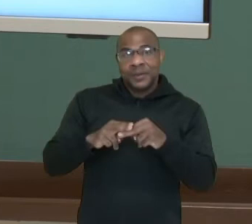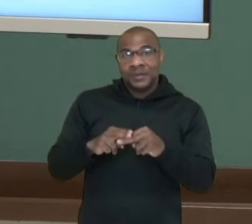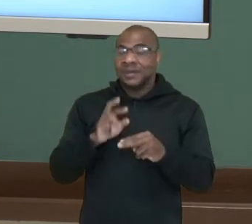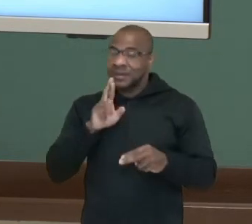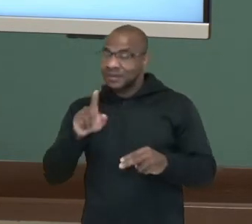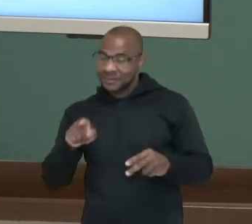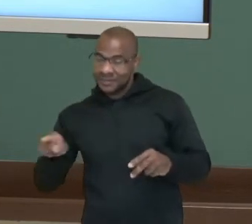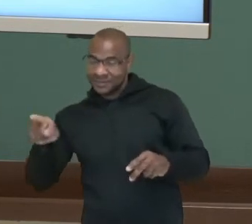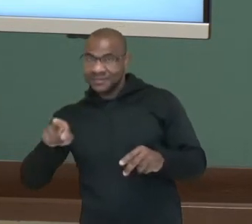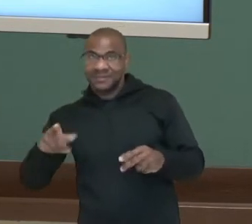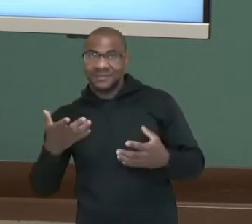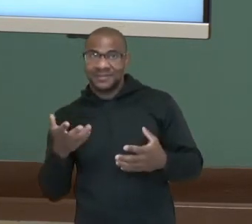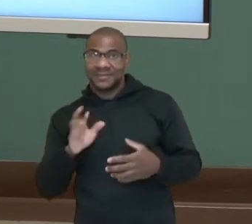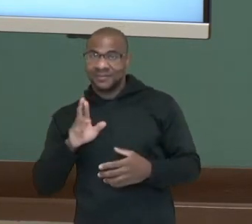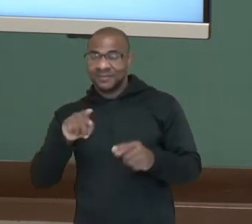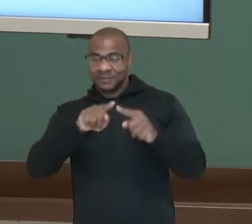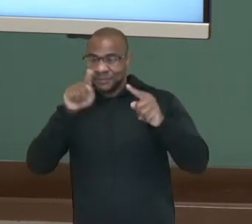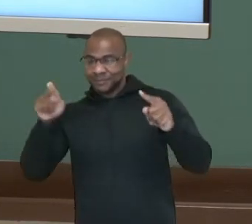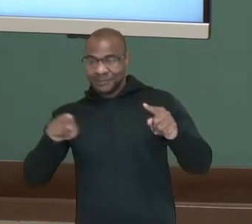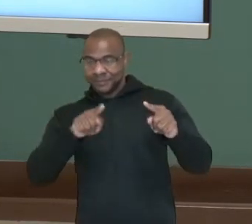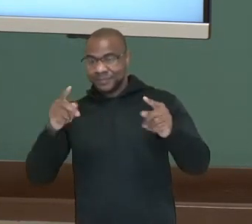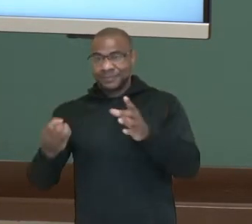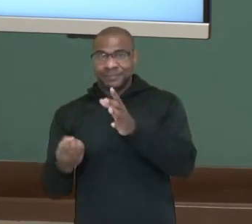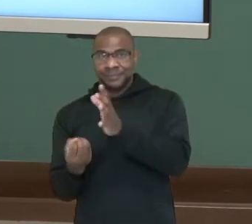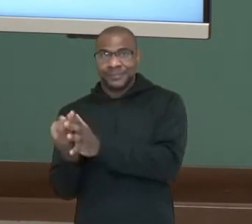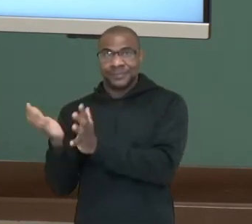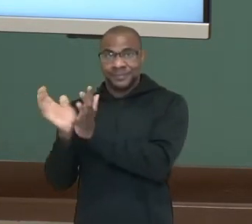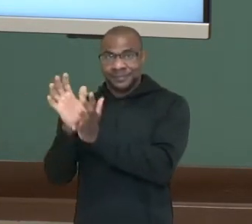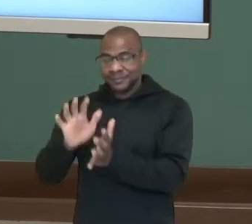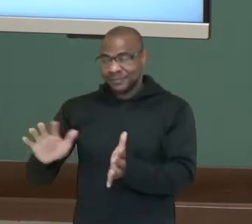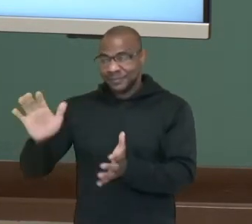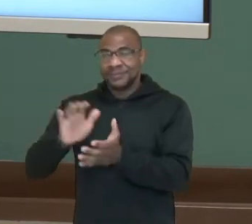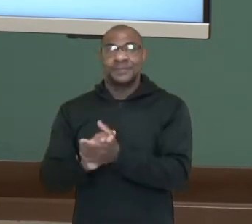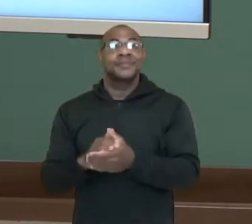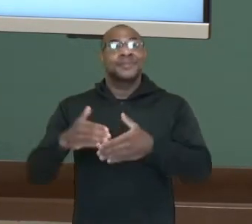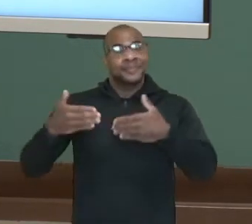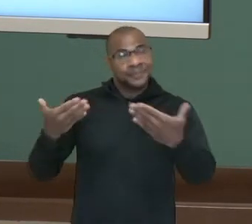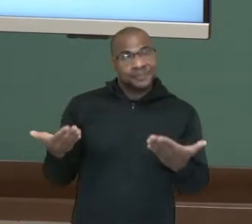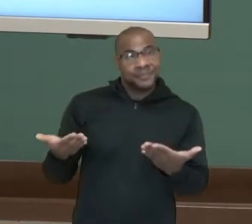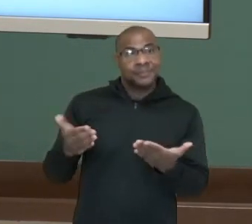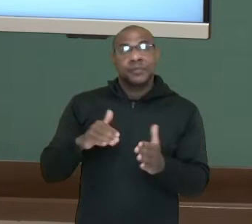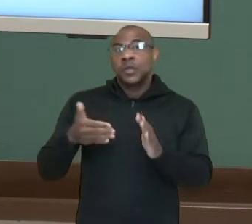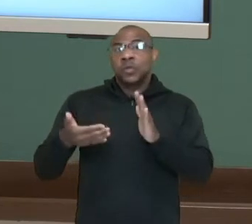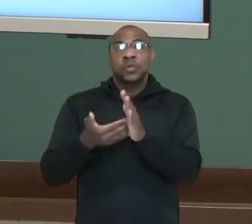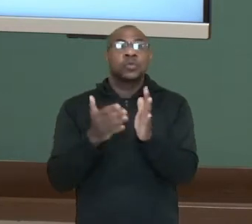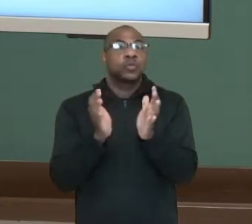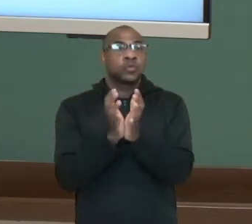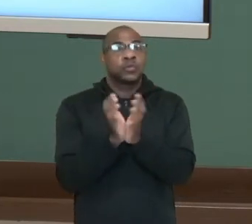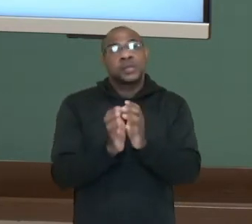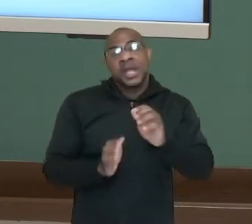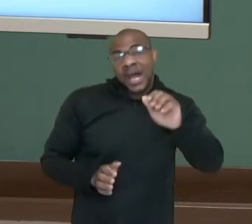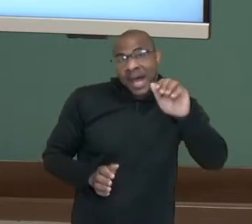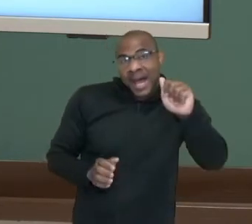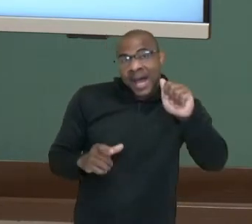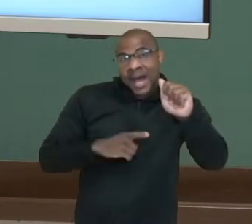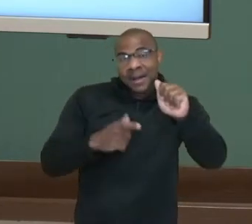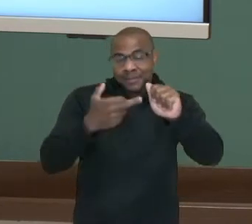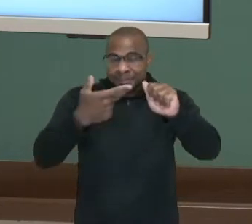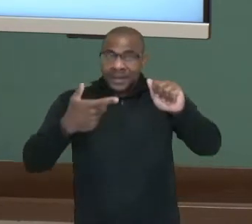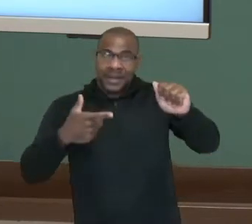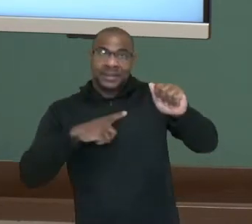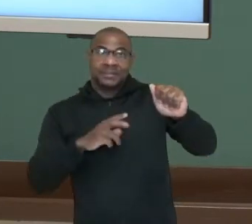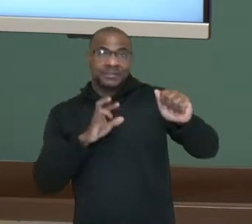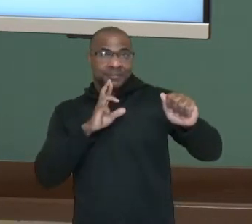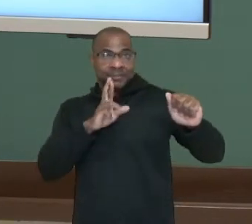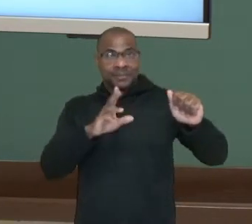então, formaram aqueles dois conjuntos, tá? Para todo elemento de A, temos um único correspondente em B. Você